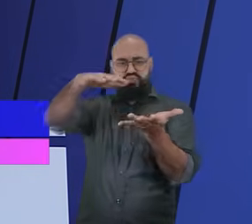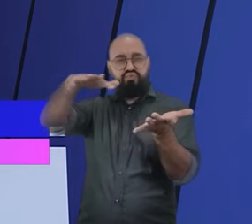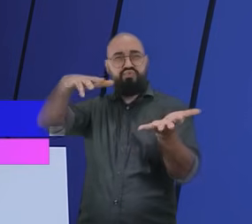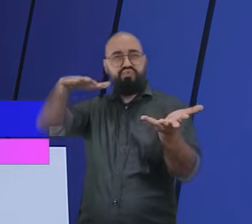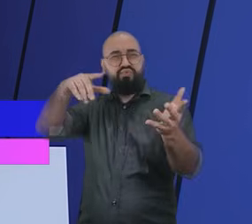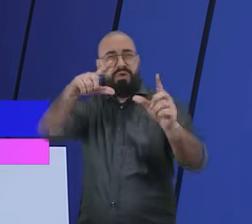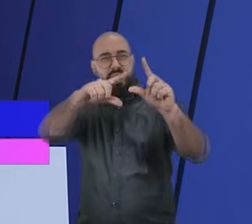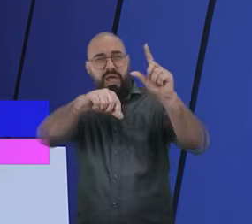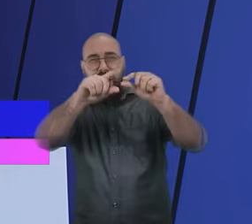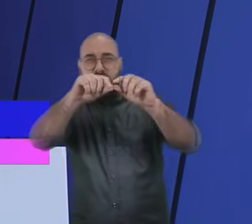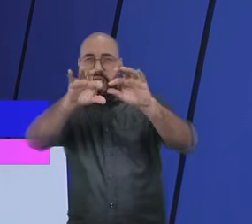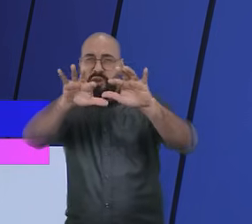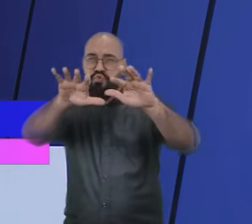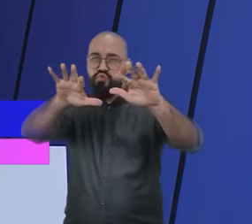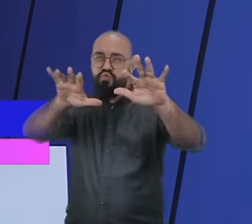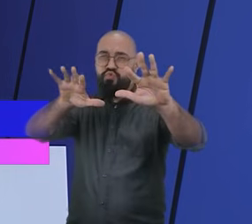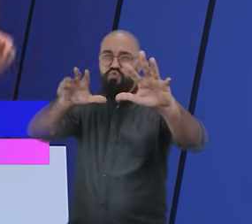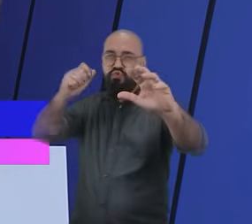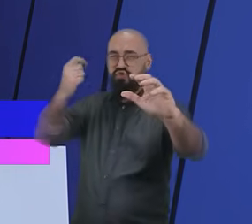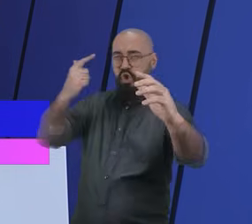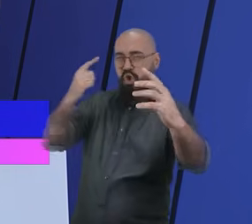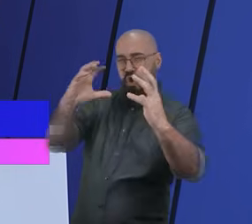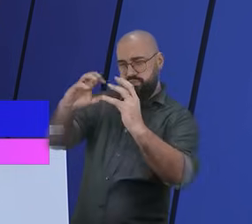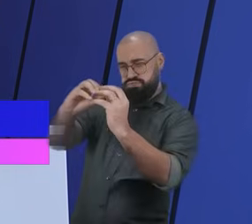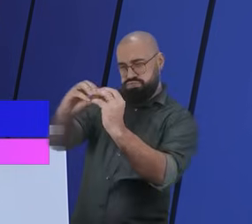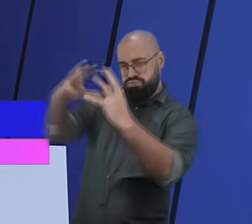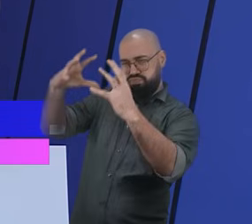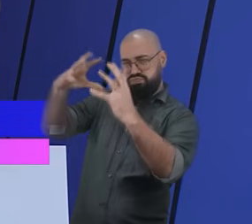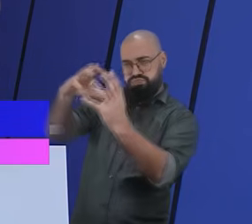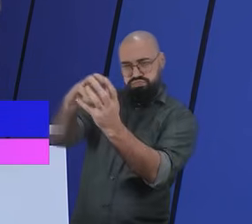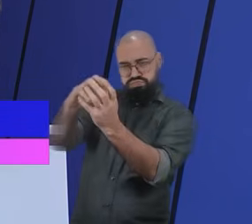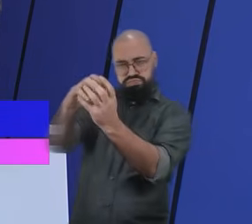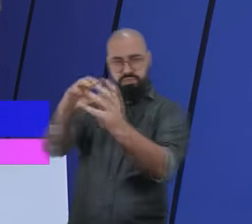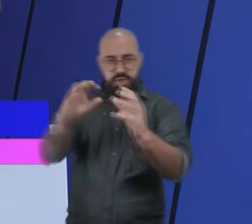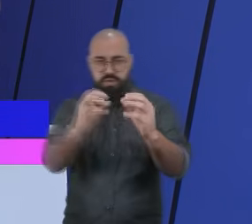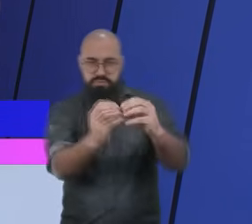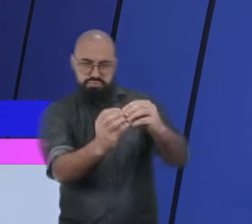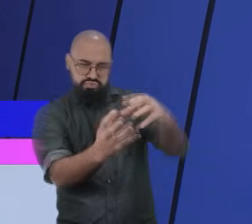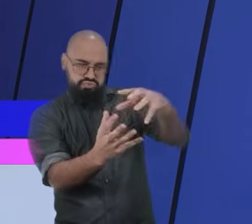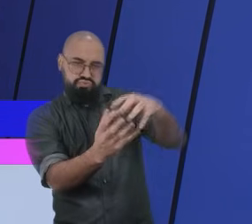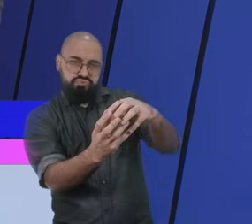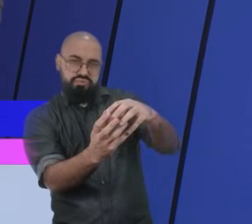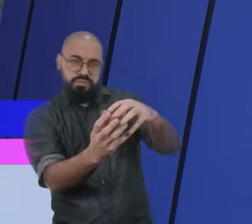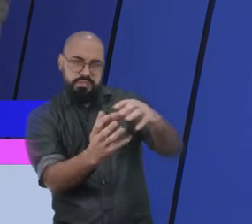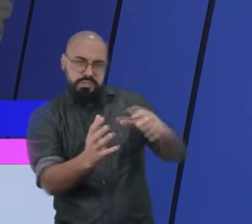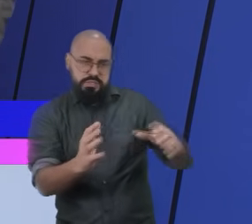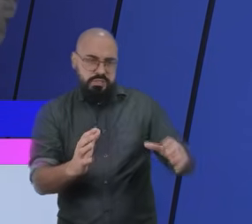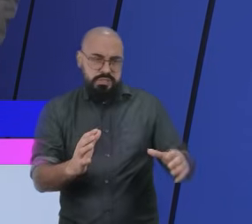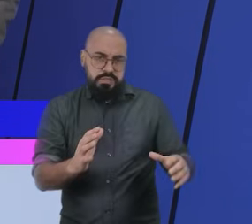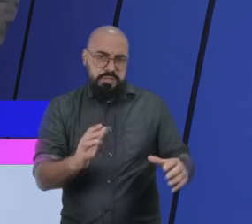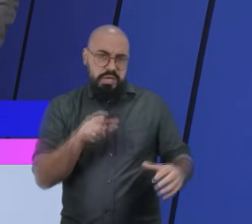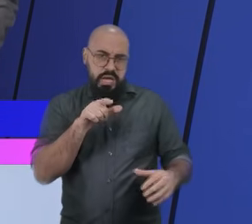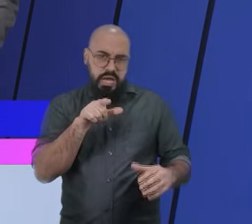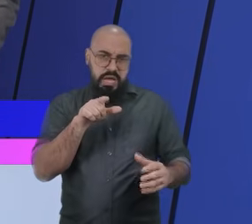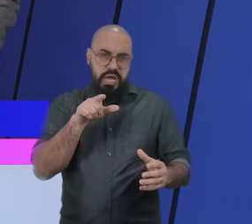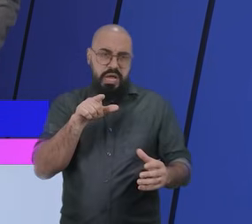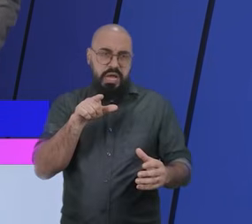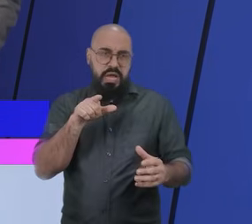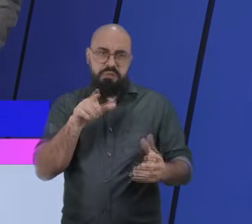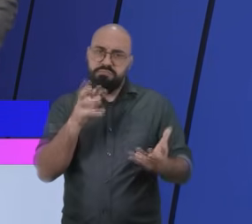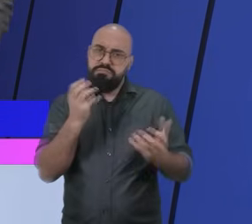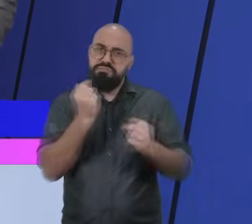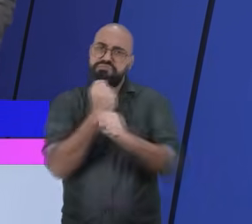pensar naquilo que foi criado, eu não consigo imaginar um Deus pequeno ou